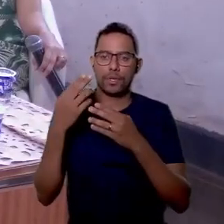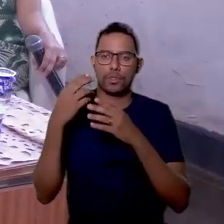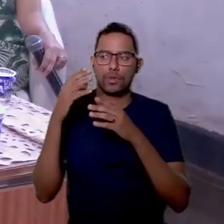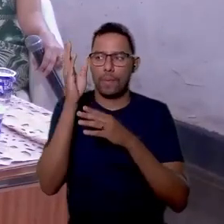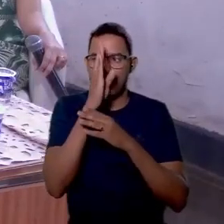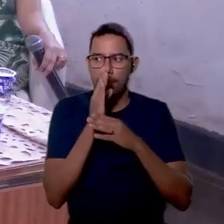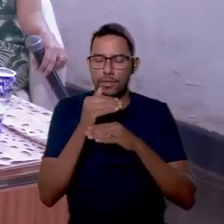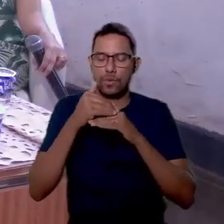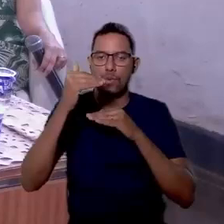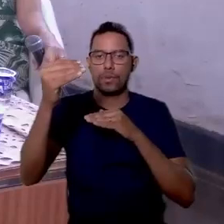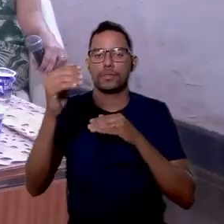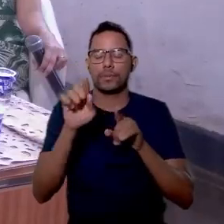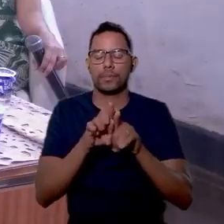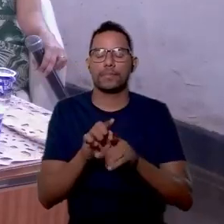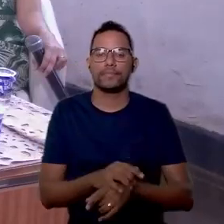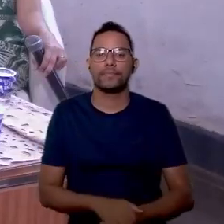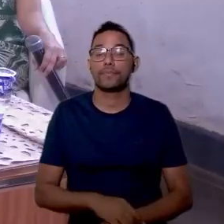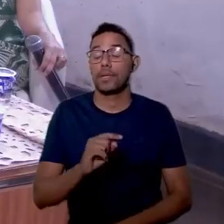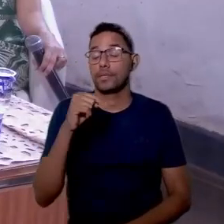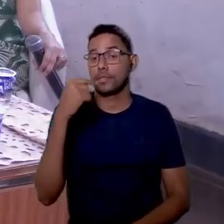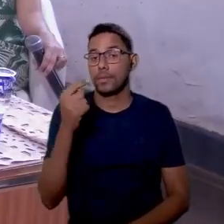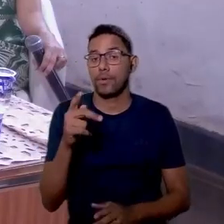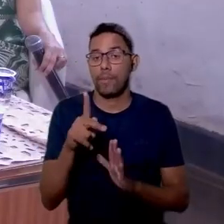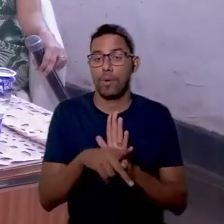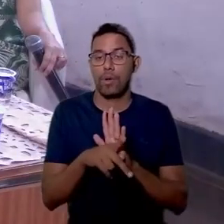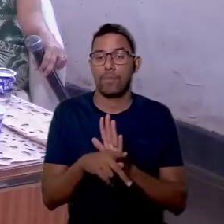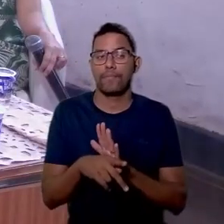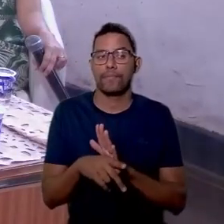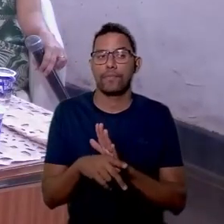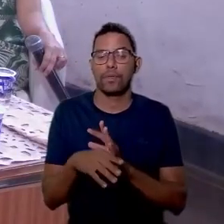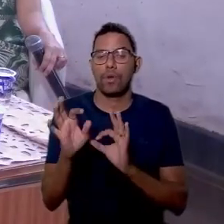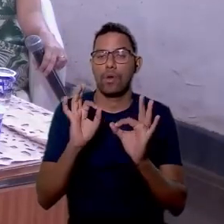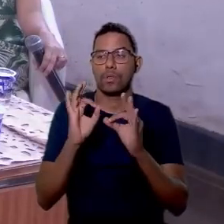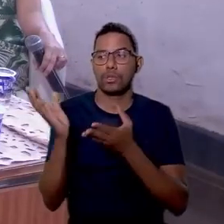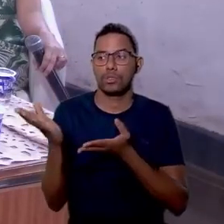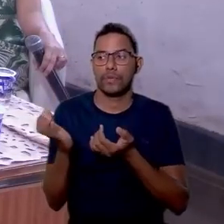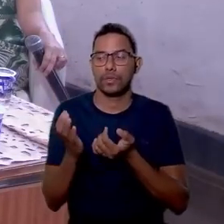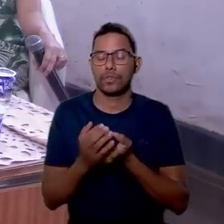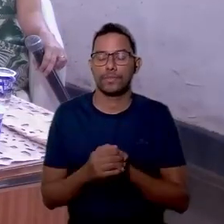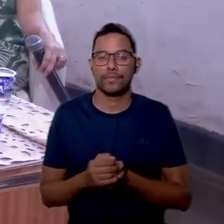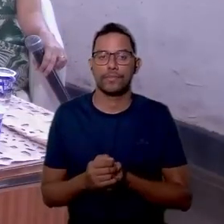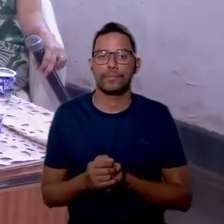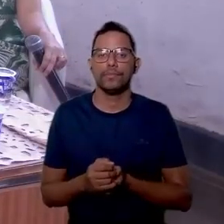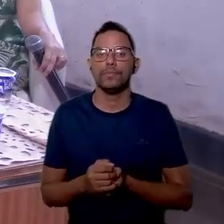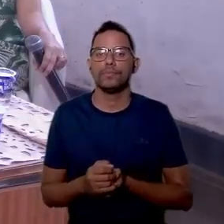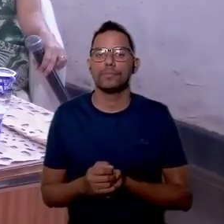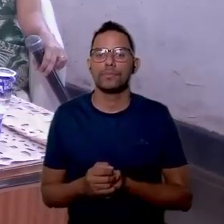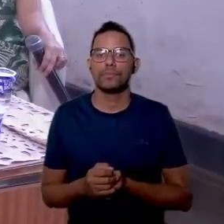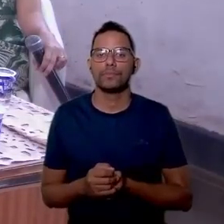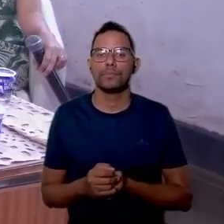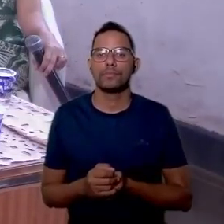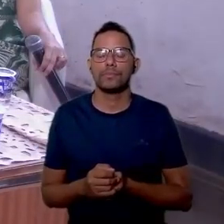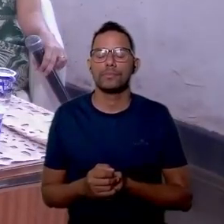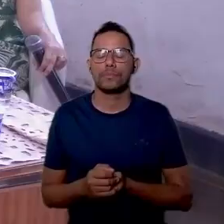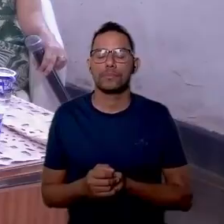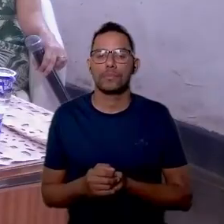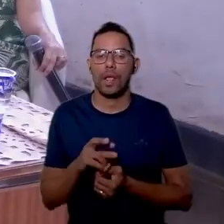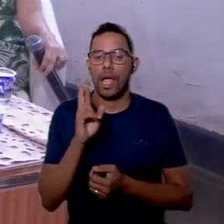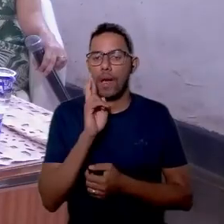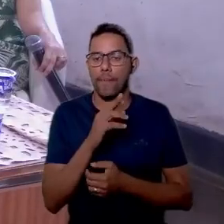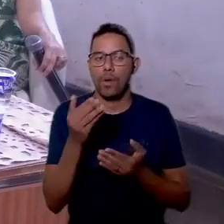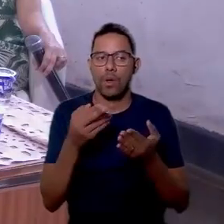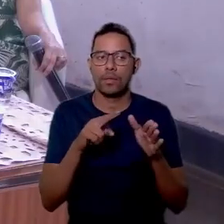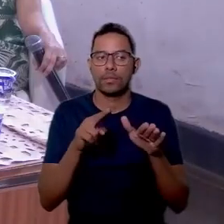afora. Depois disso, nós fizemos o programa Rouanet da Juventude, que a gente vai dar o resultado agora na